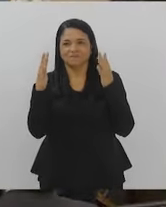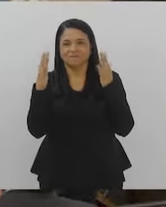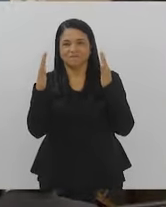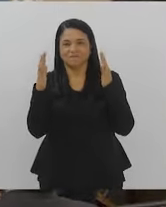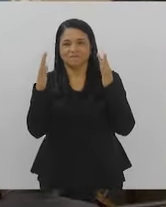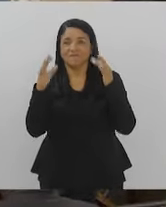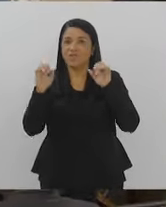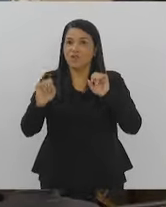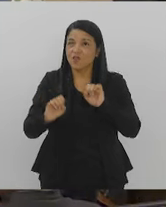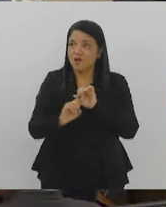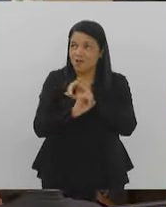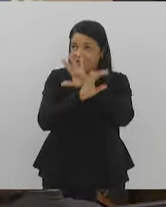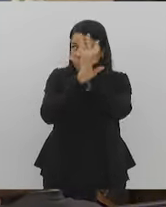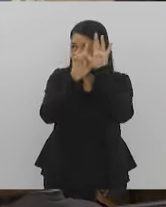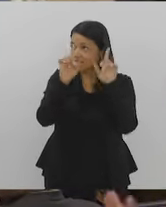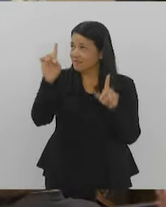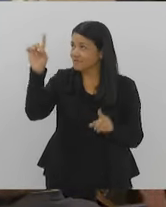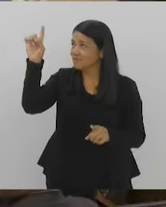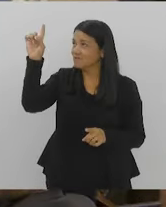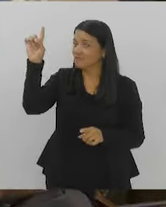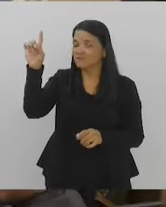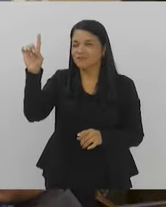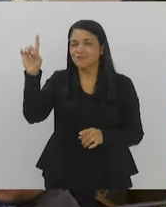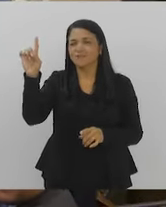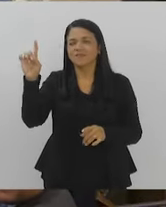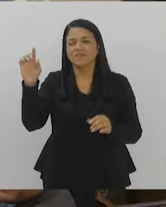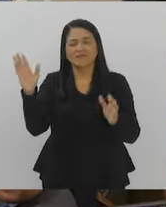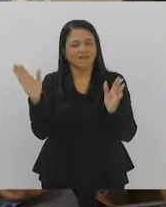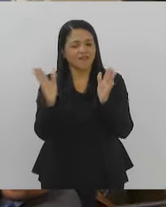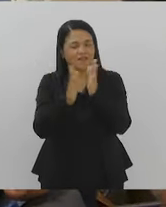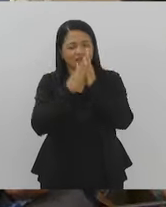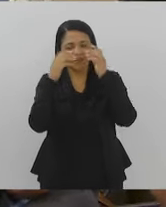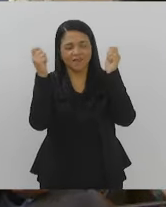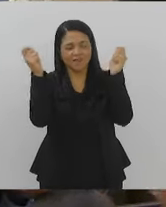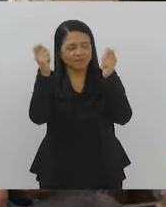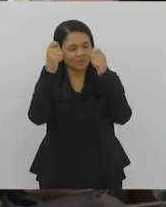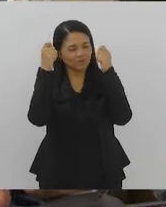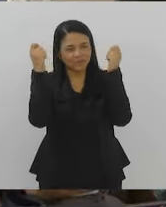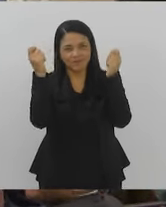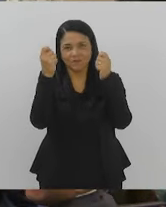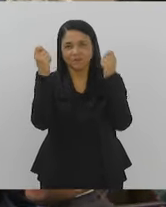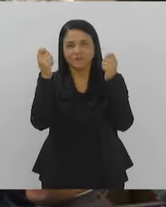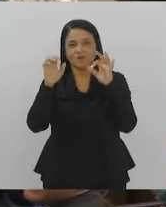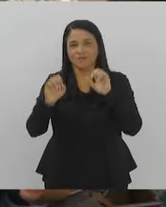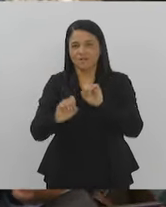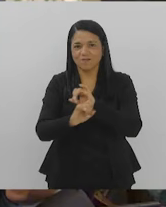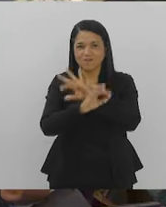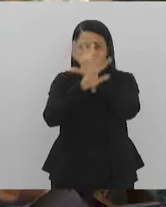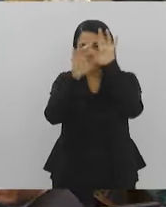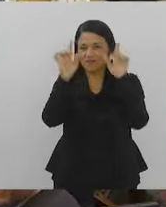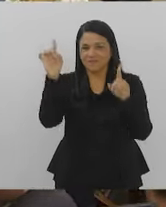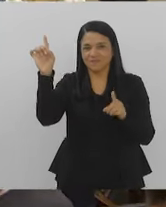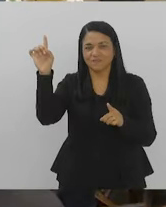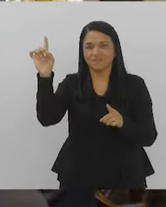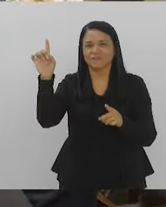Glória a Deus, glória a Deus, glória a Deus. Amém. Vai dando glória, não para